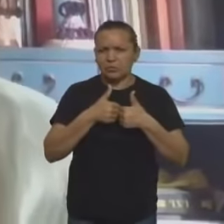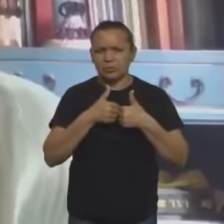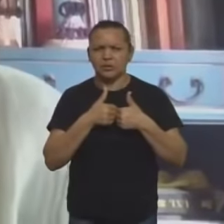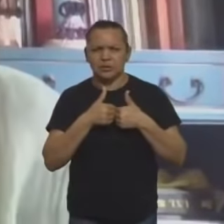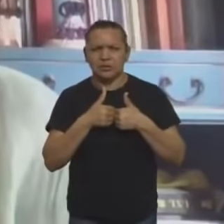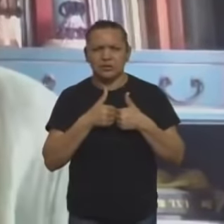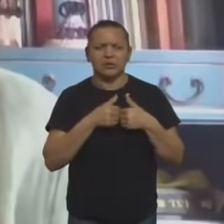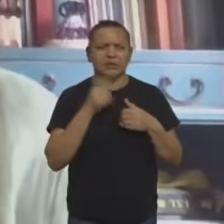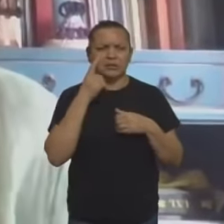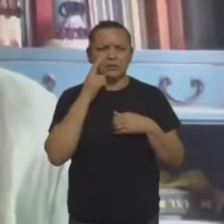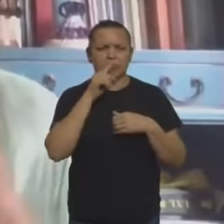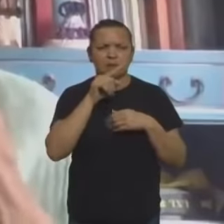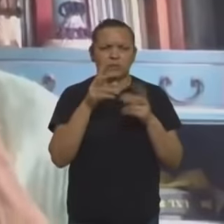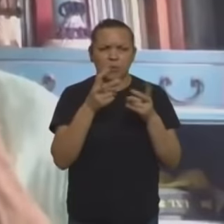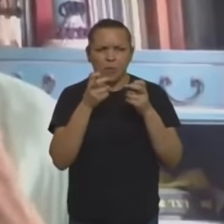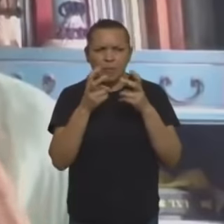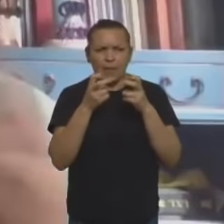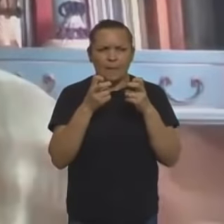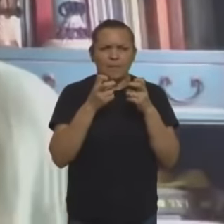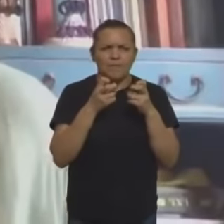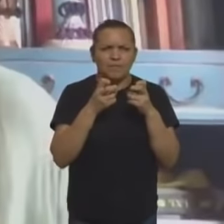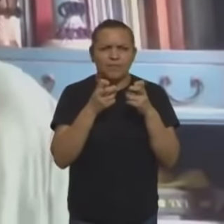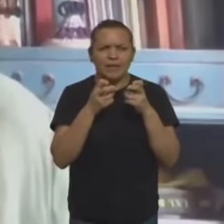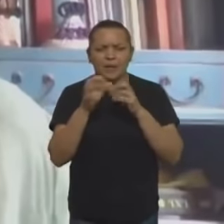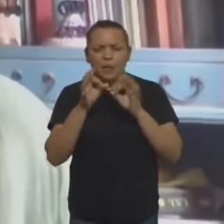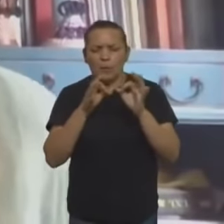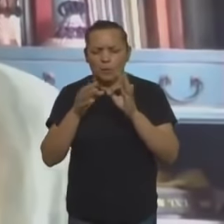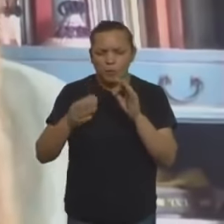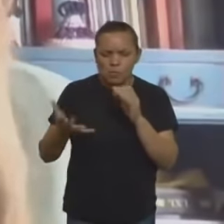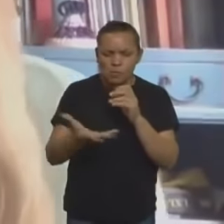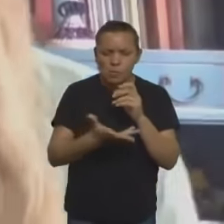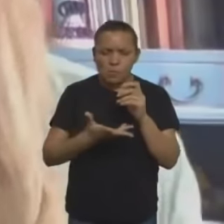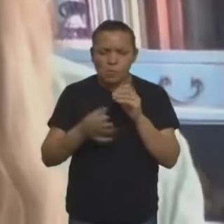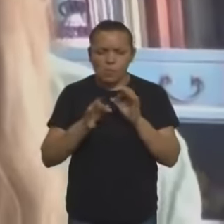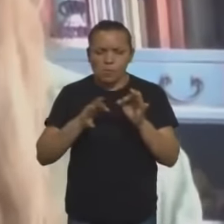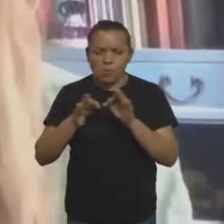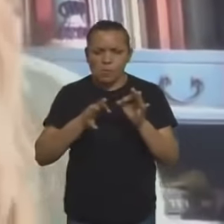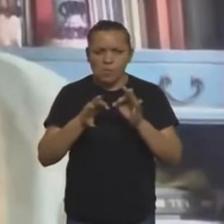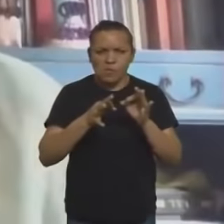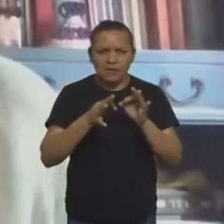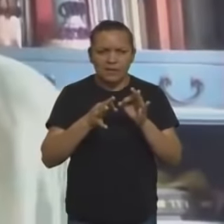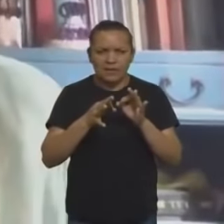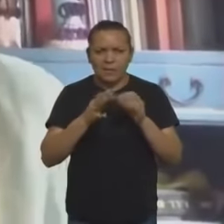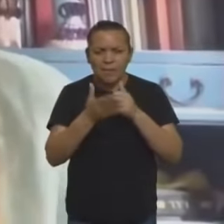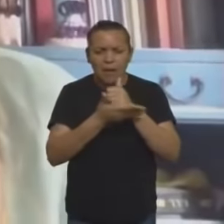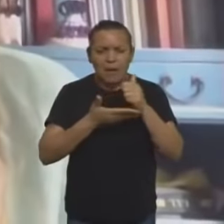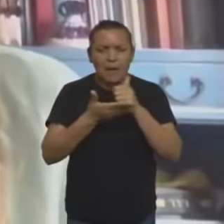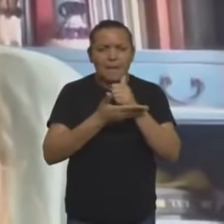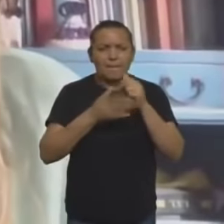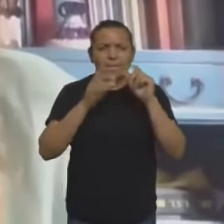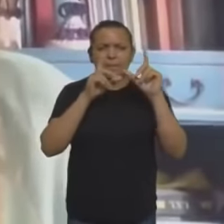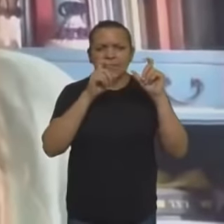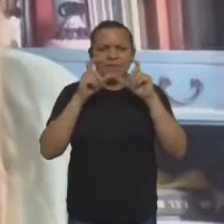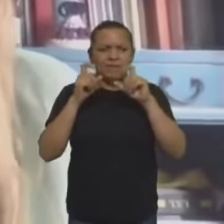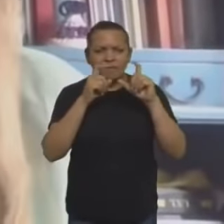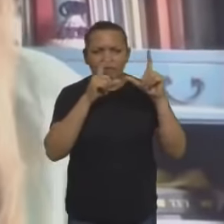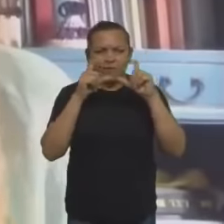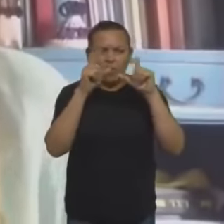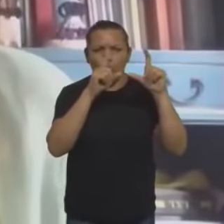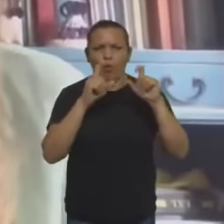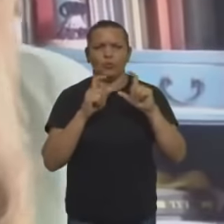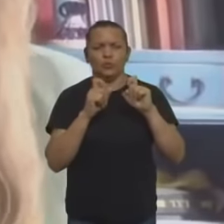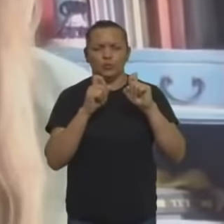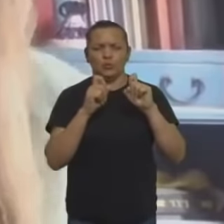concretude. Então, a gente traz muito, por isso que o programa está todo em cima de fotos, né? Tem muita